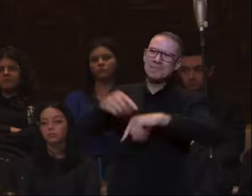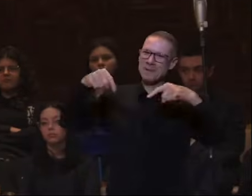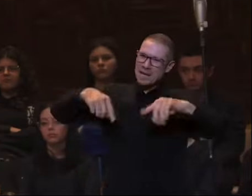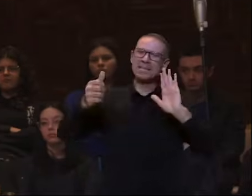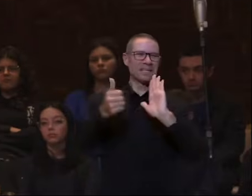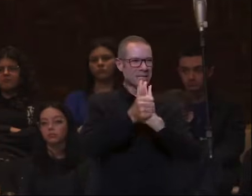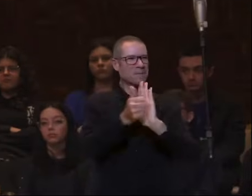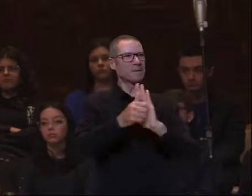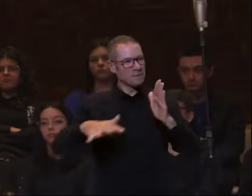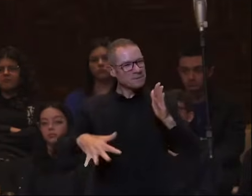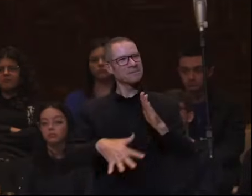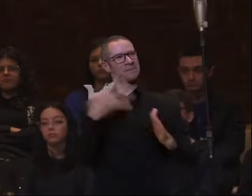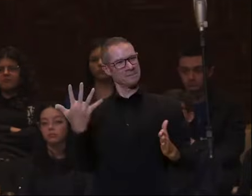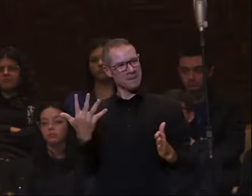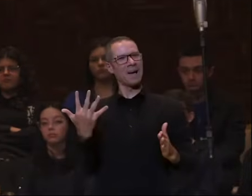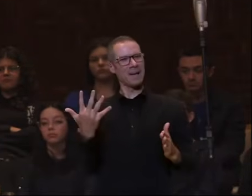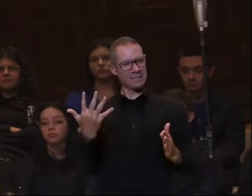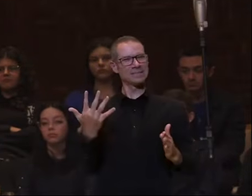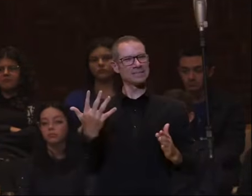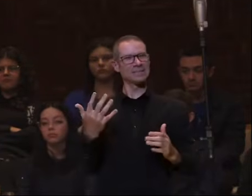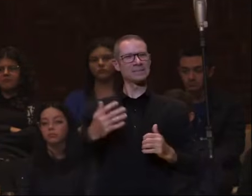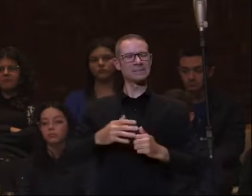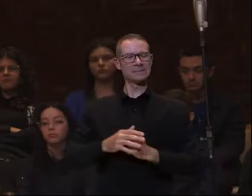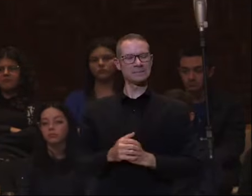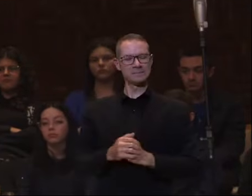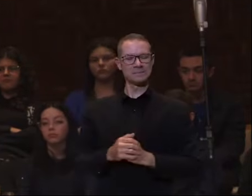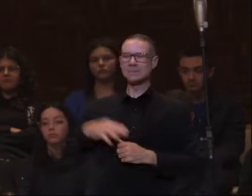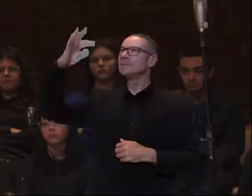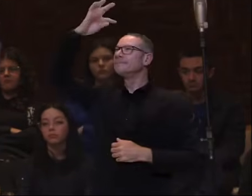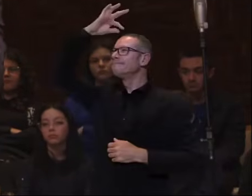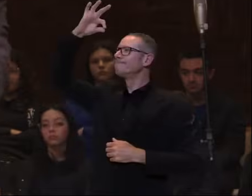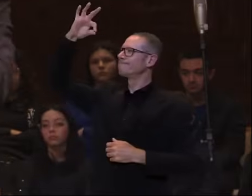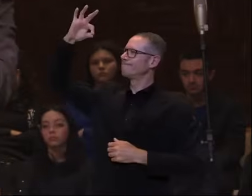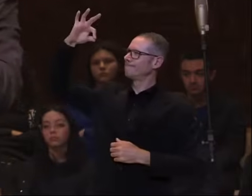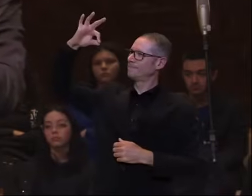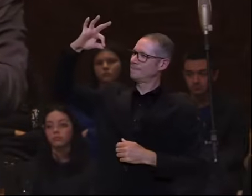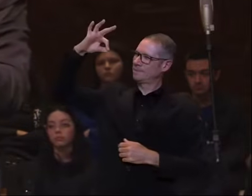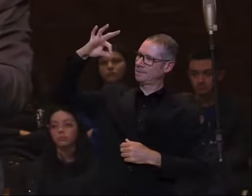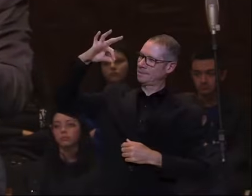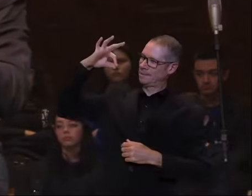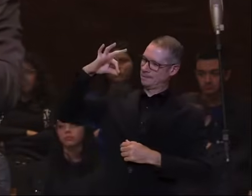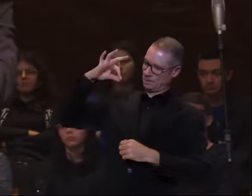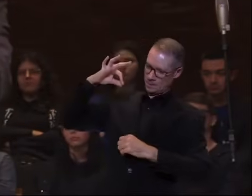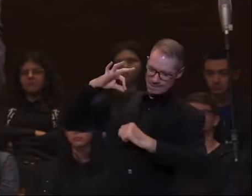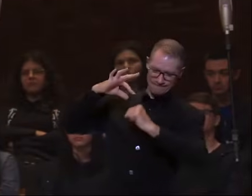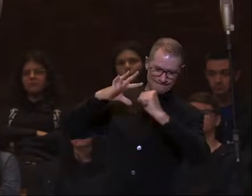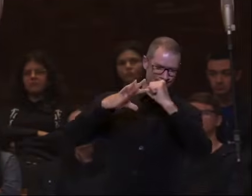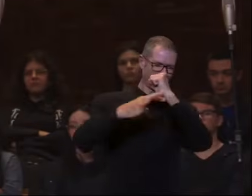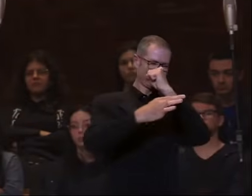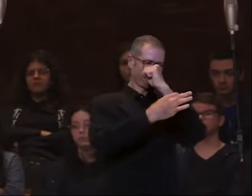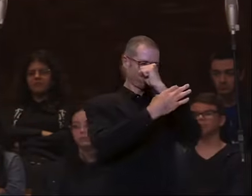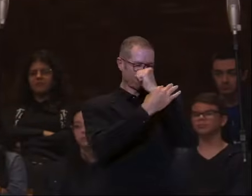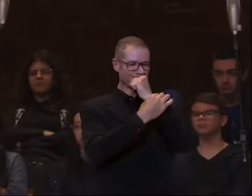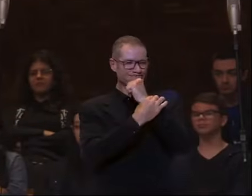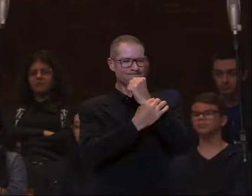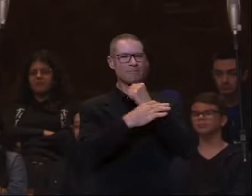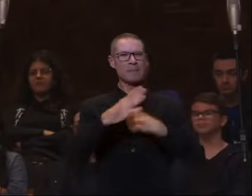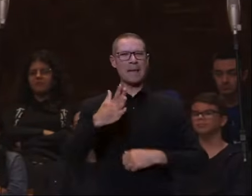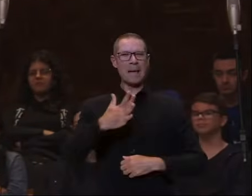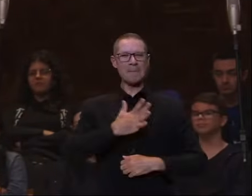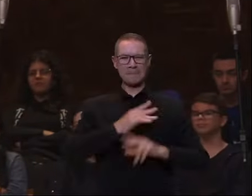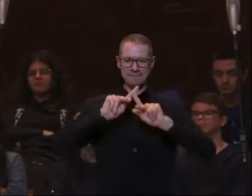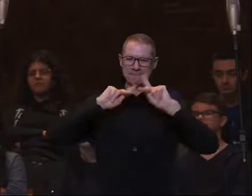igreja tantas vezes. O Espírito Santo, ele é a garantia, o penhor da